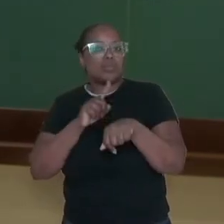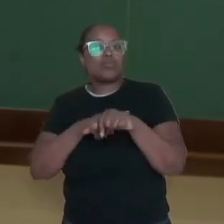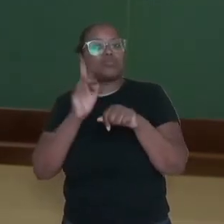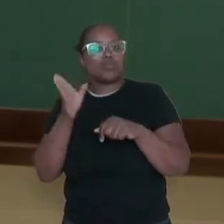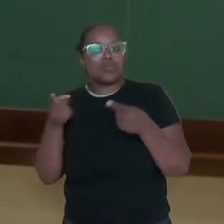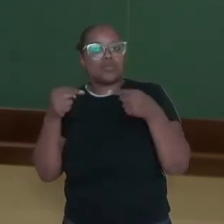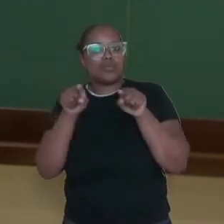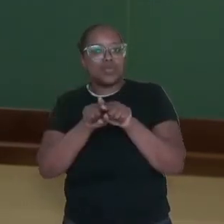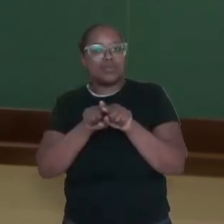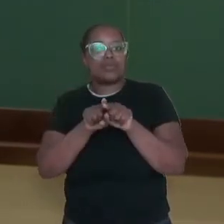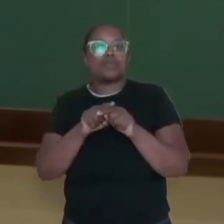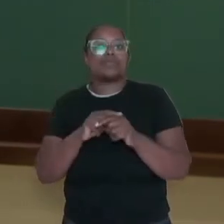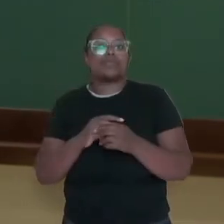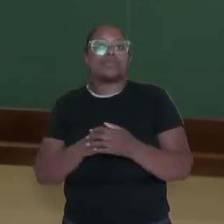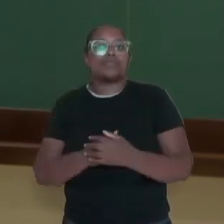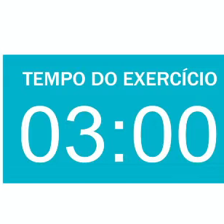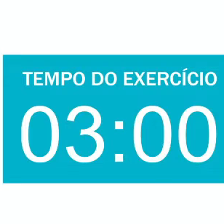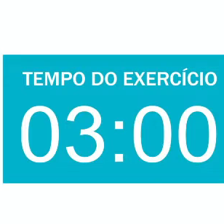volta logo.